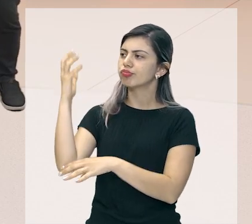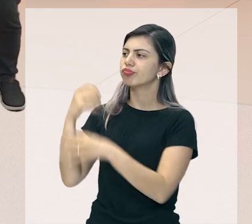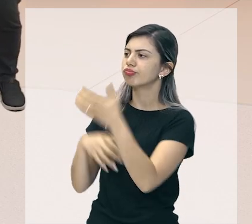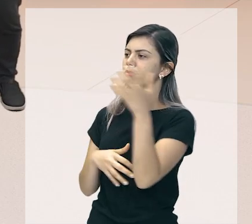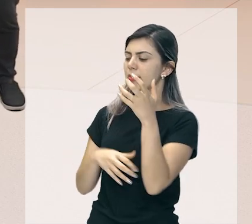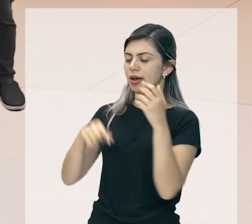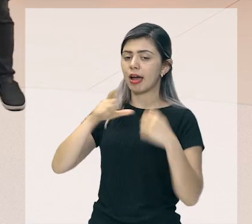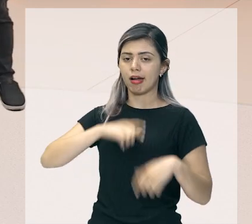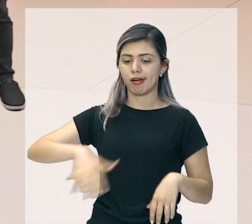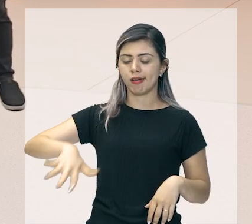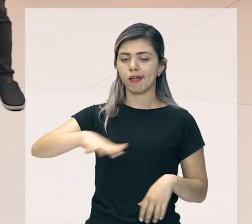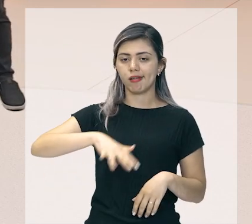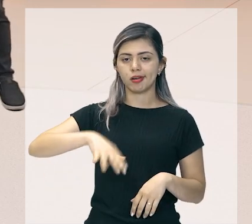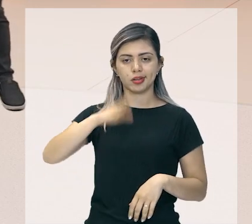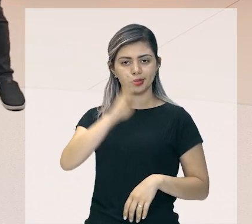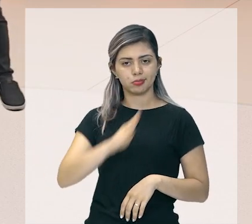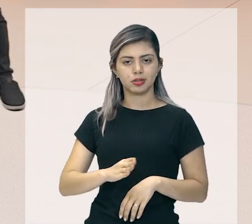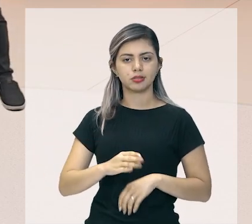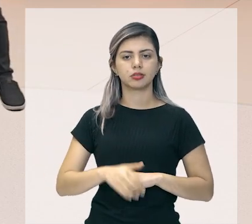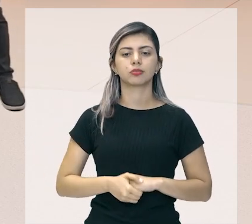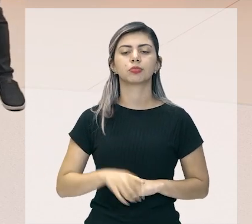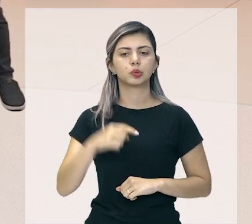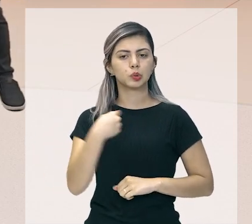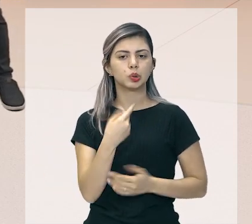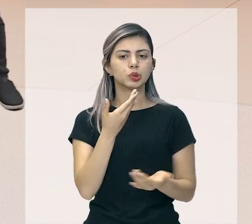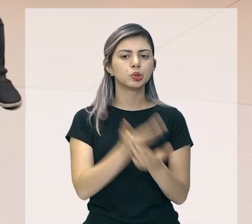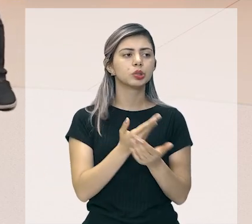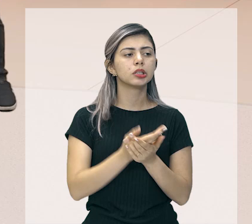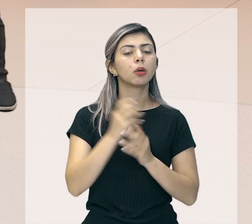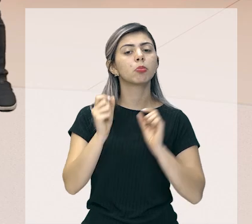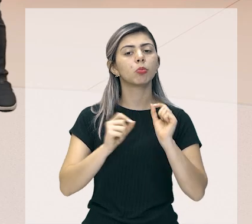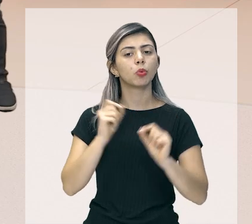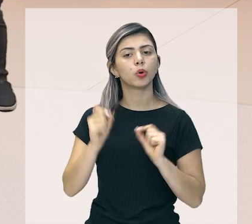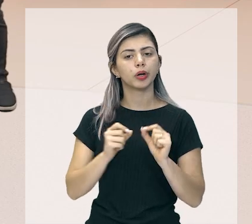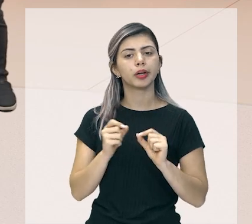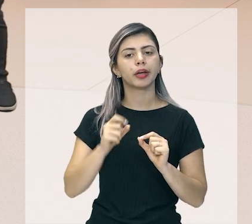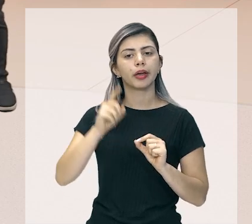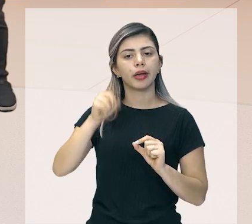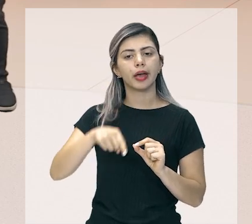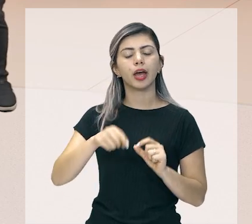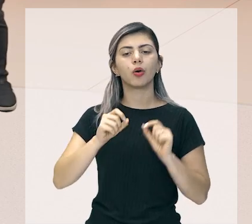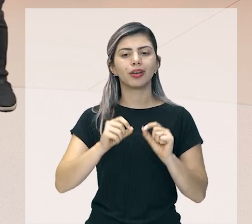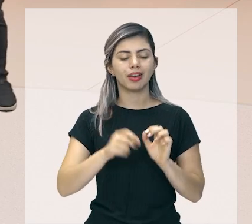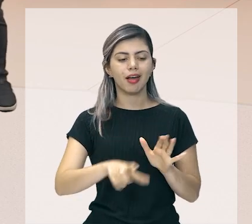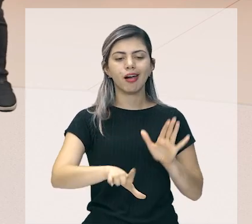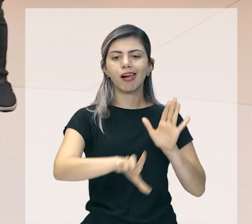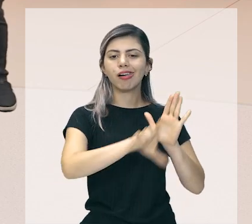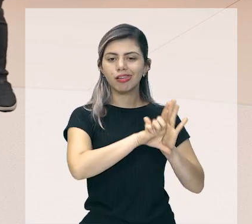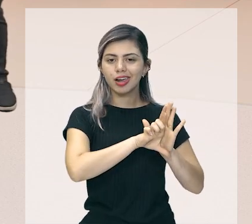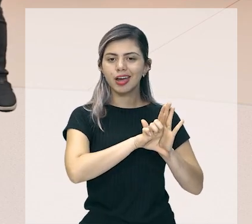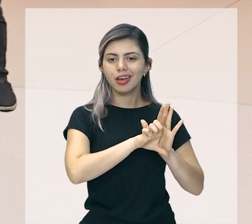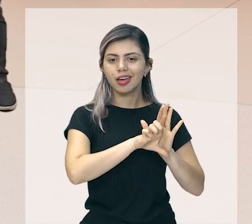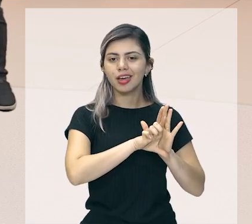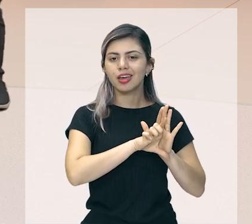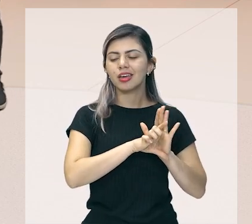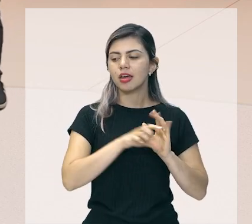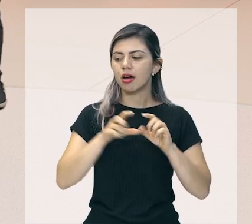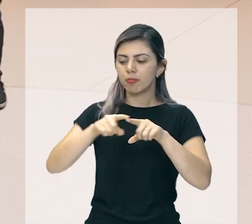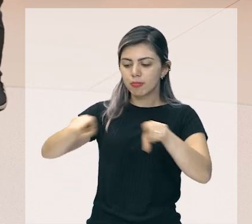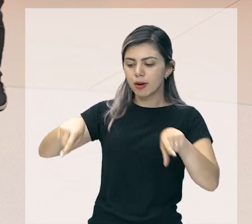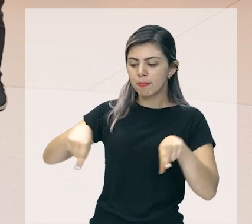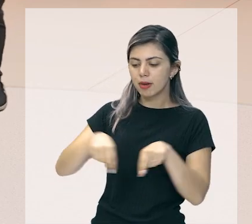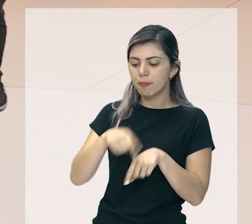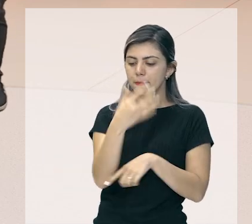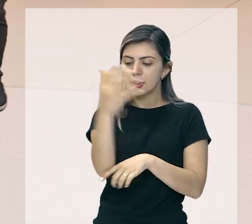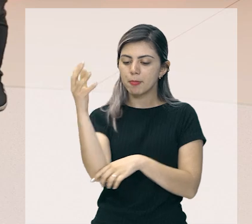por exemplo. Uma das coisas que a gente verificou é sobre a legalização ali das chamadas unidades de conservação.